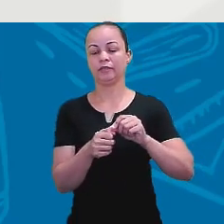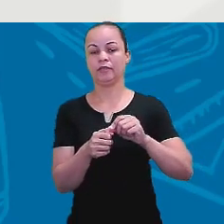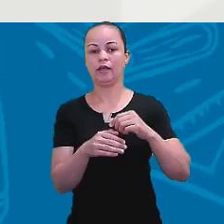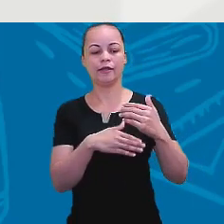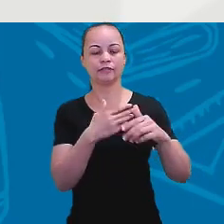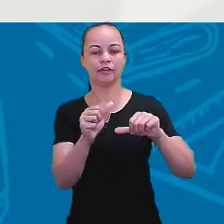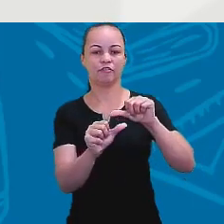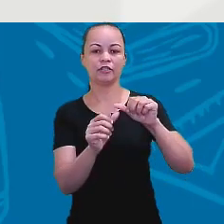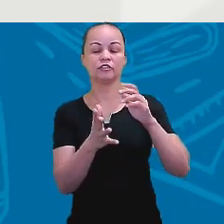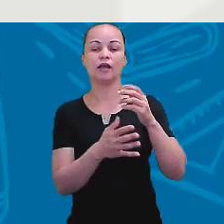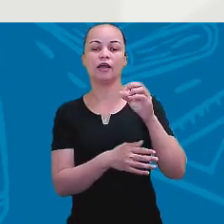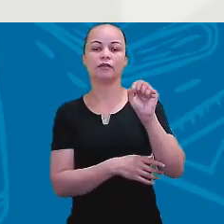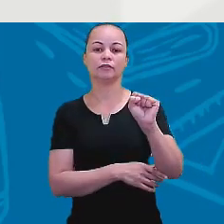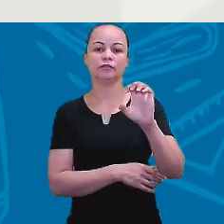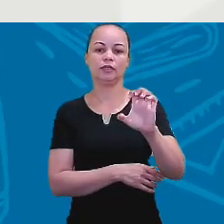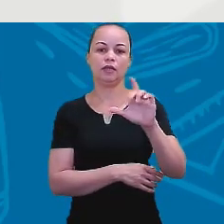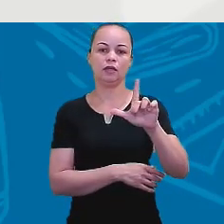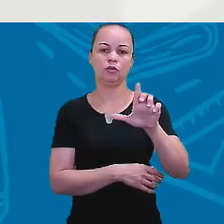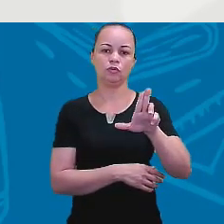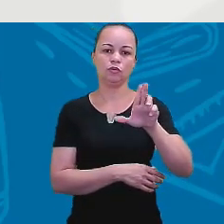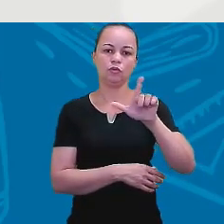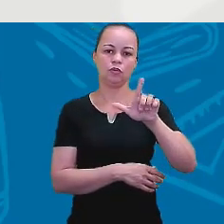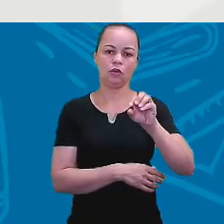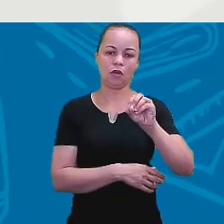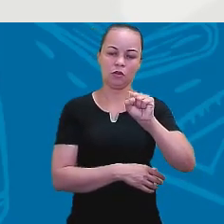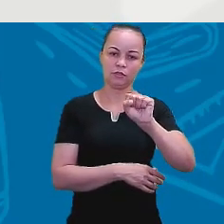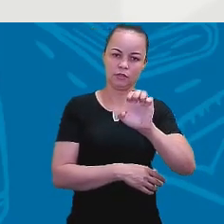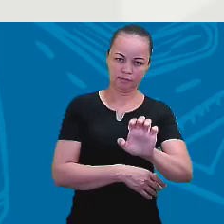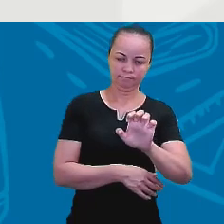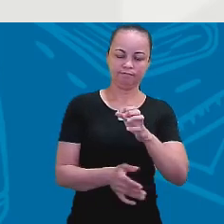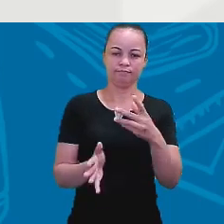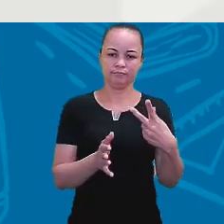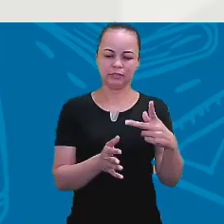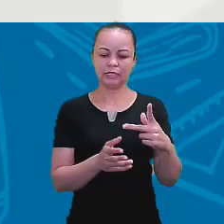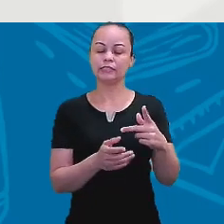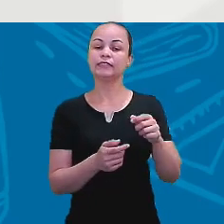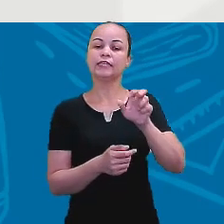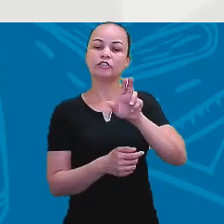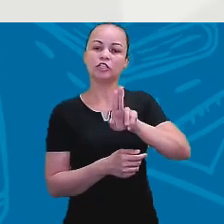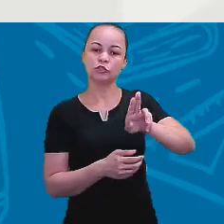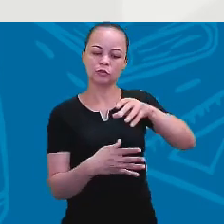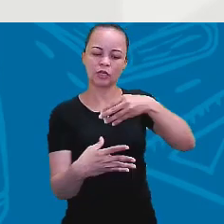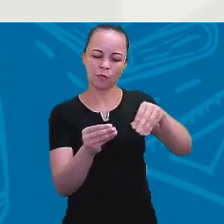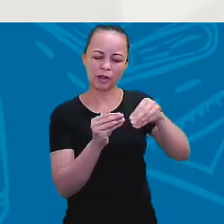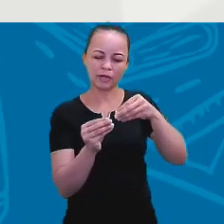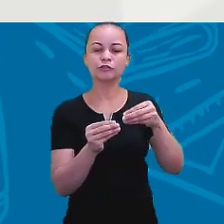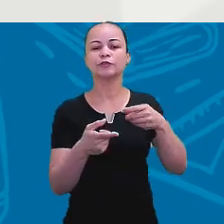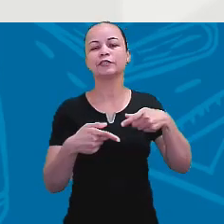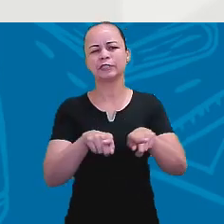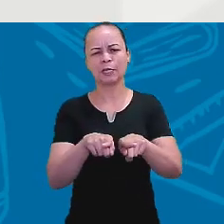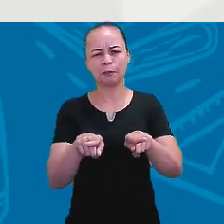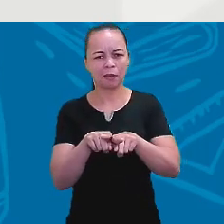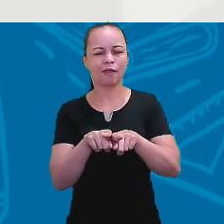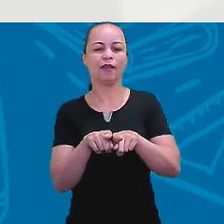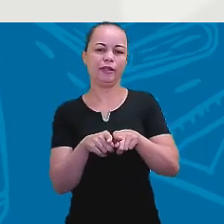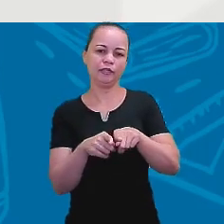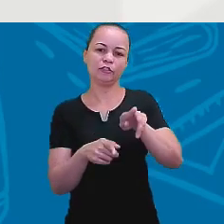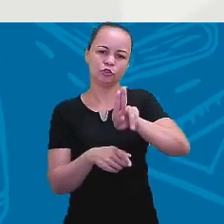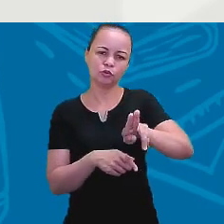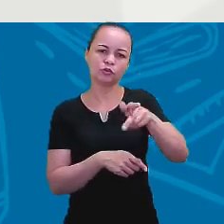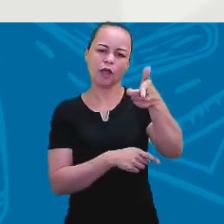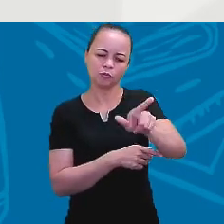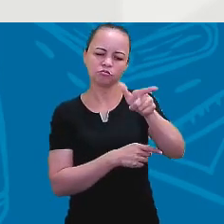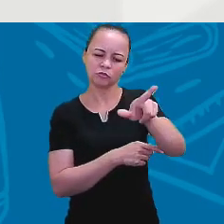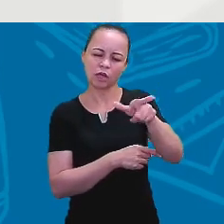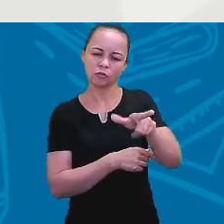de origem vegetal. Se a gente reciclar o plástico, também a gente vai deixar de retirar essa matéria-prima da natureza e com isso a